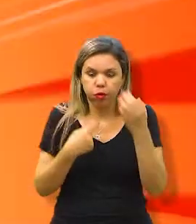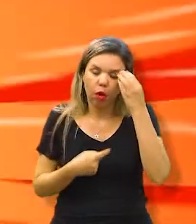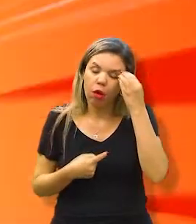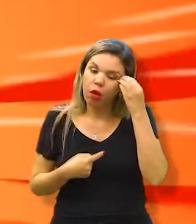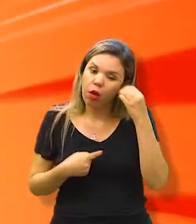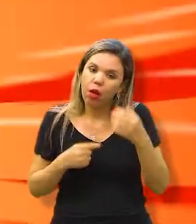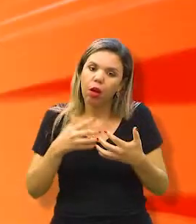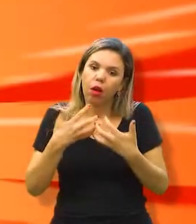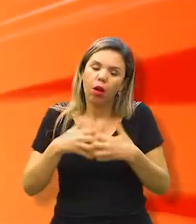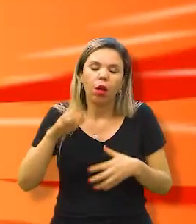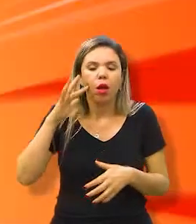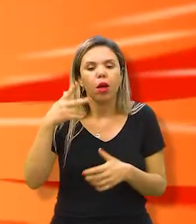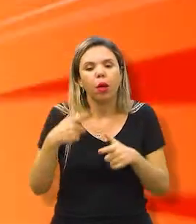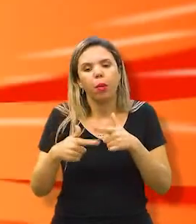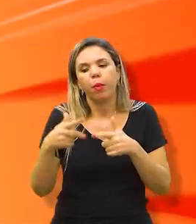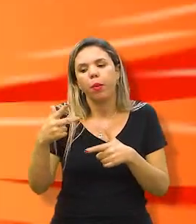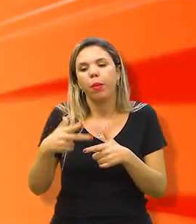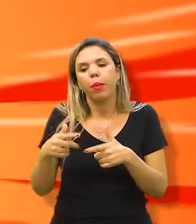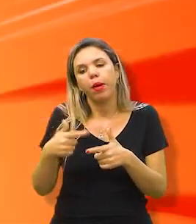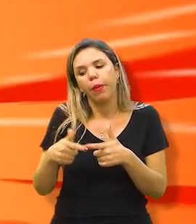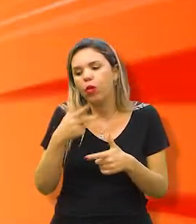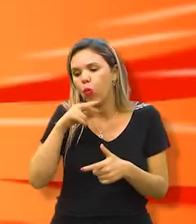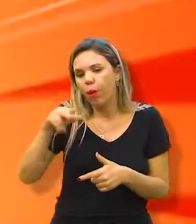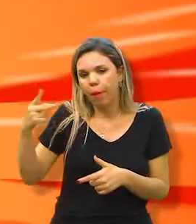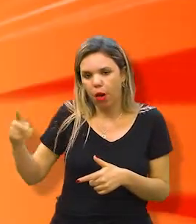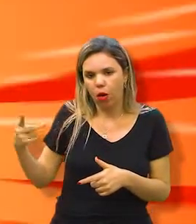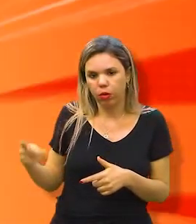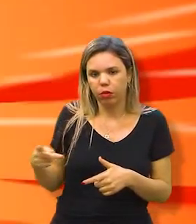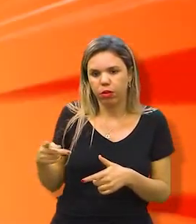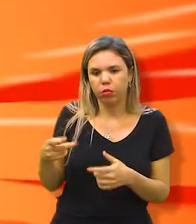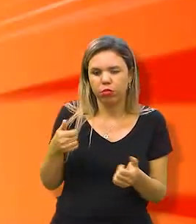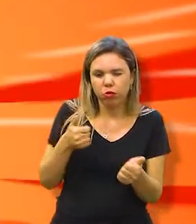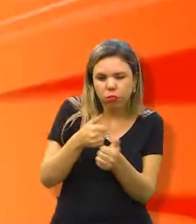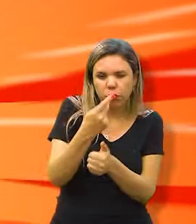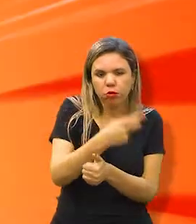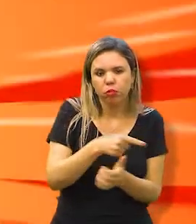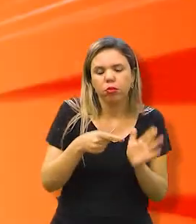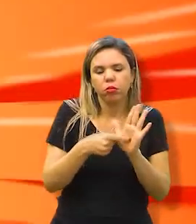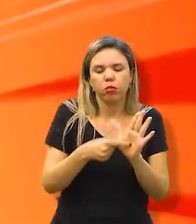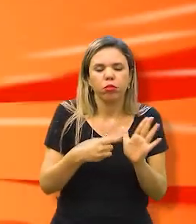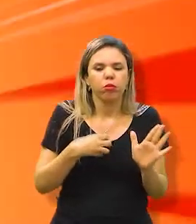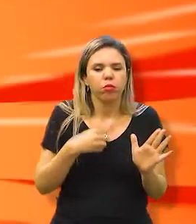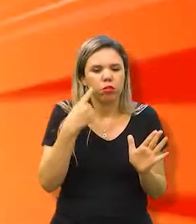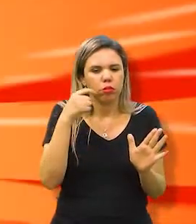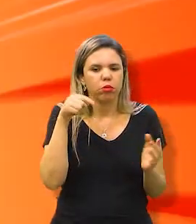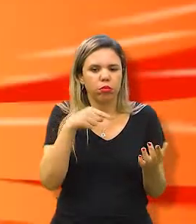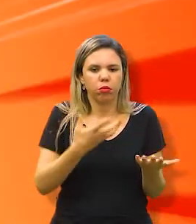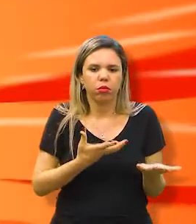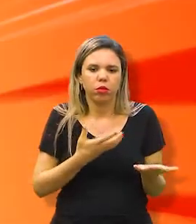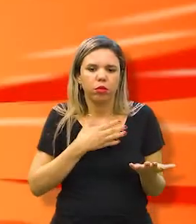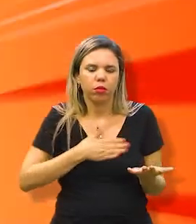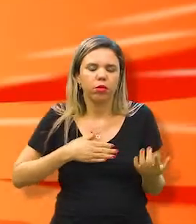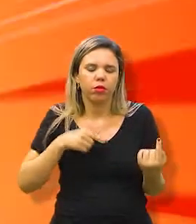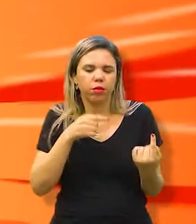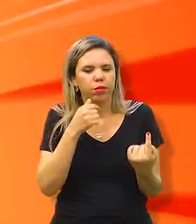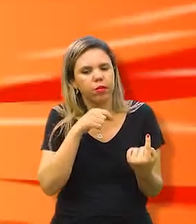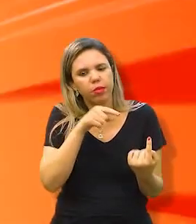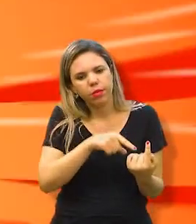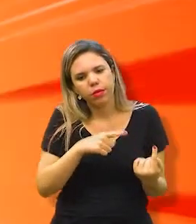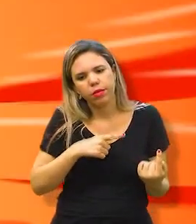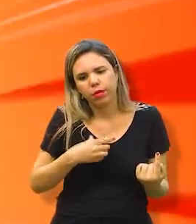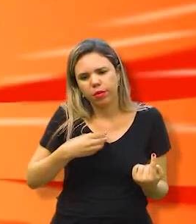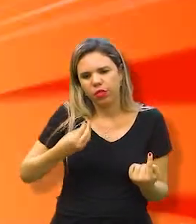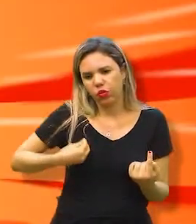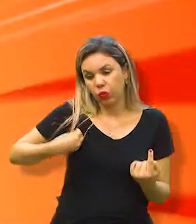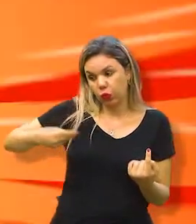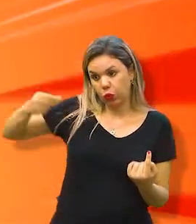como advogada para resolver um problema do irmão. E é a forma dele se aproximar e mostrar essas intenções que ele tem.